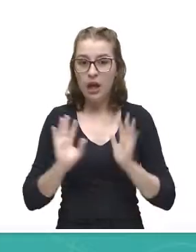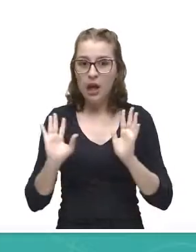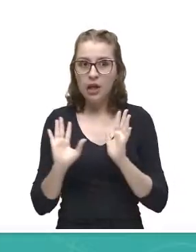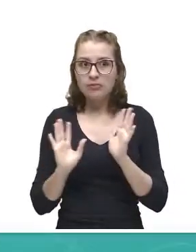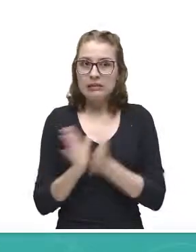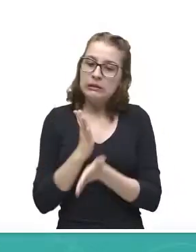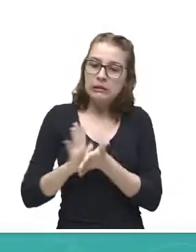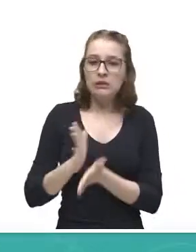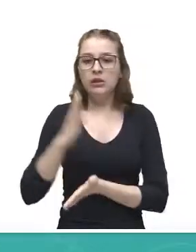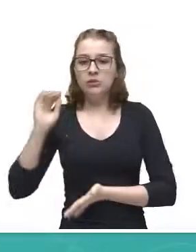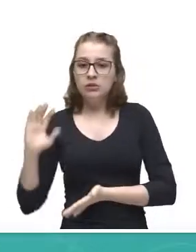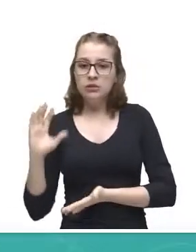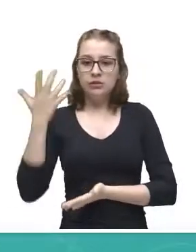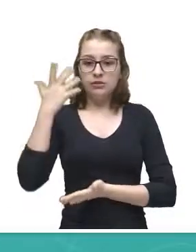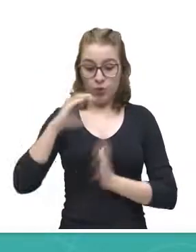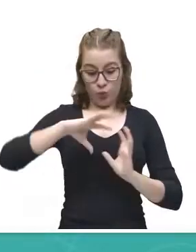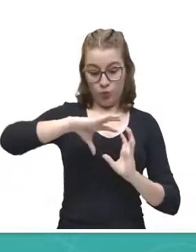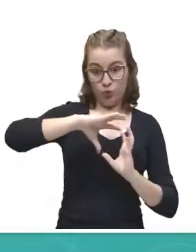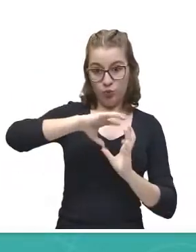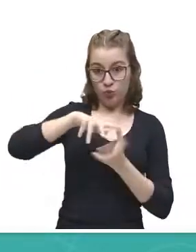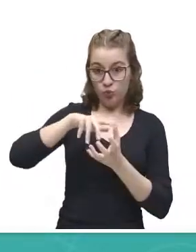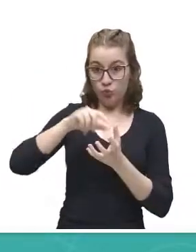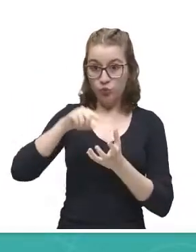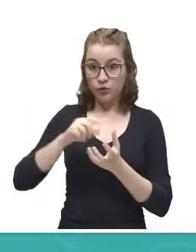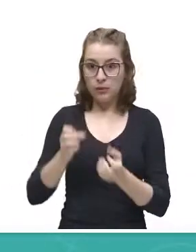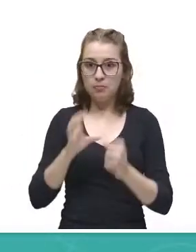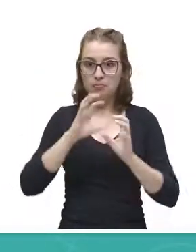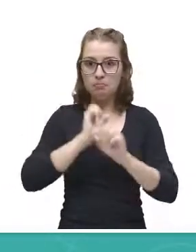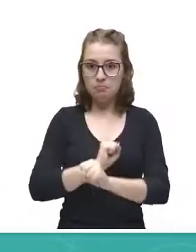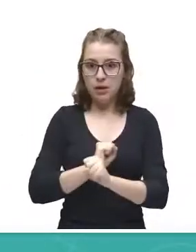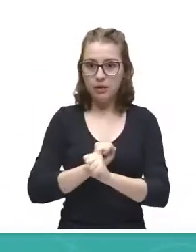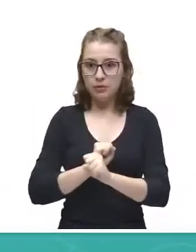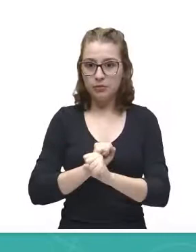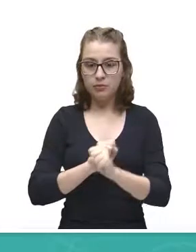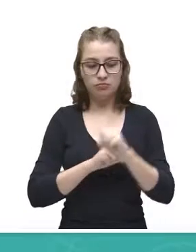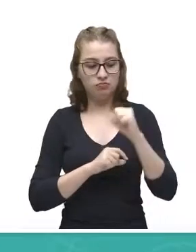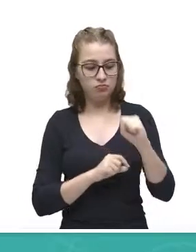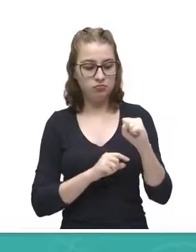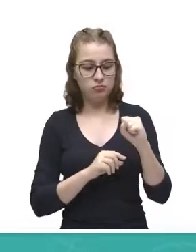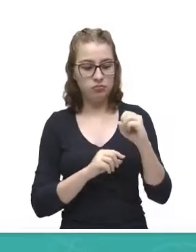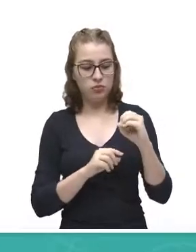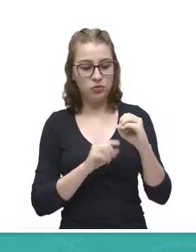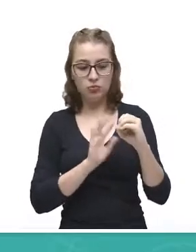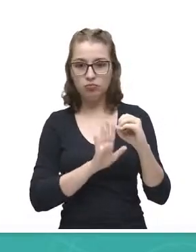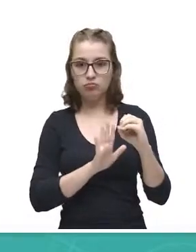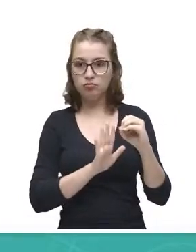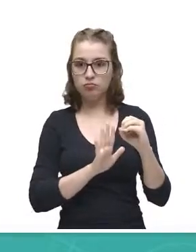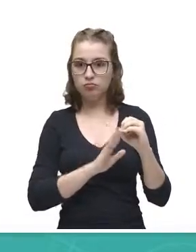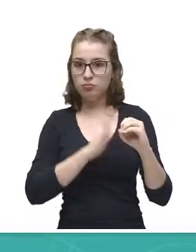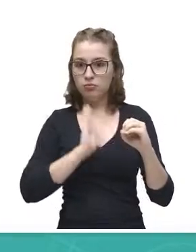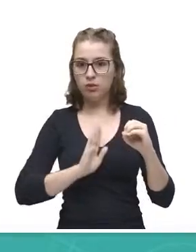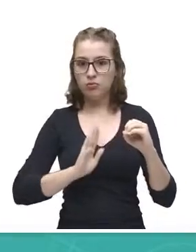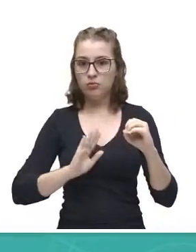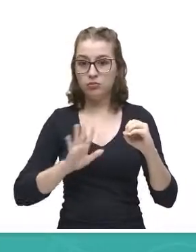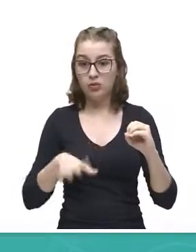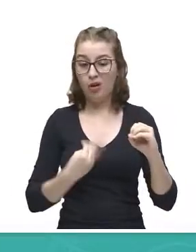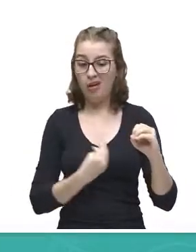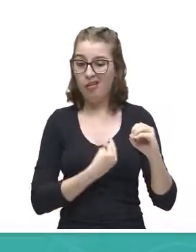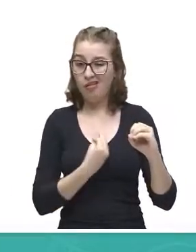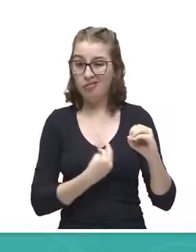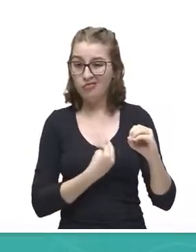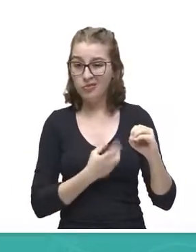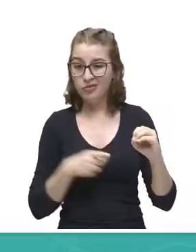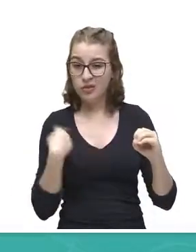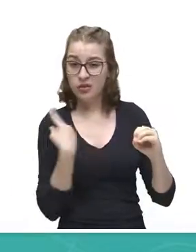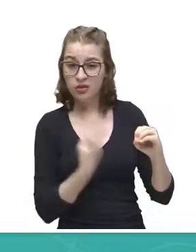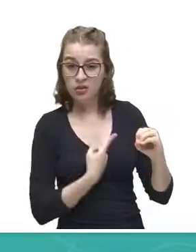relação aí ao nosso planeta, se ele parasse de realizar esse movimento de rotação, poderia aí afetar tanto a vida dos seres humanos, também